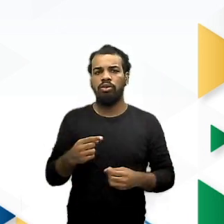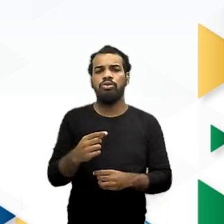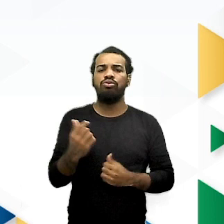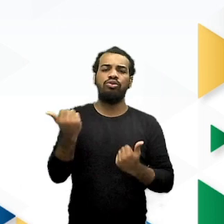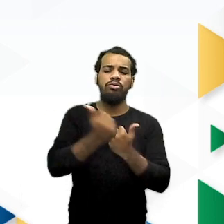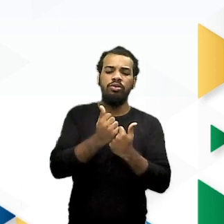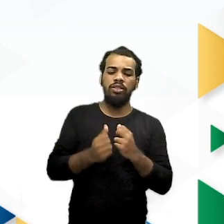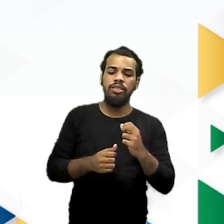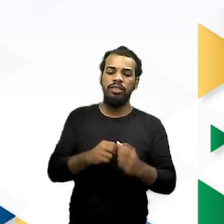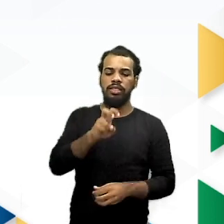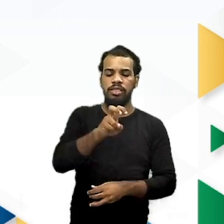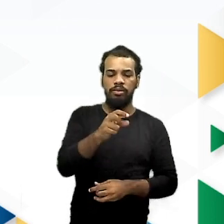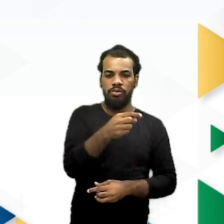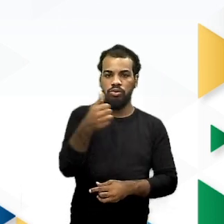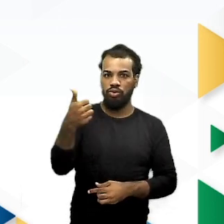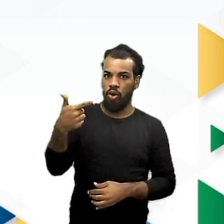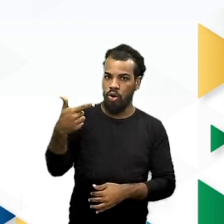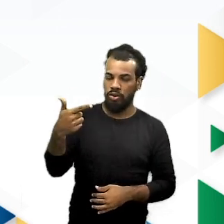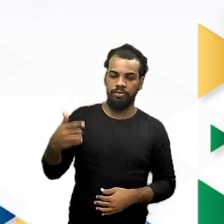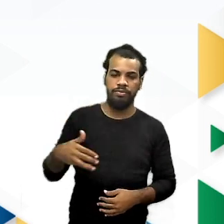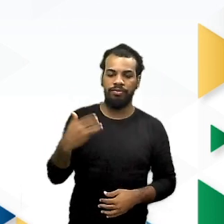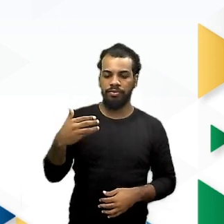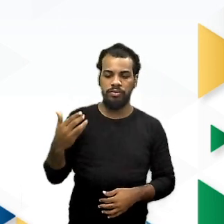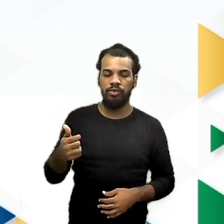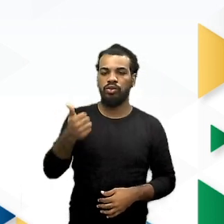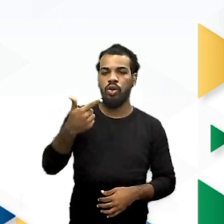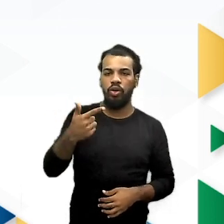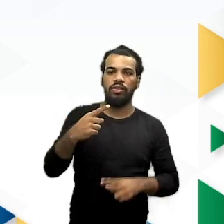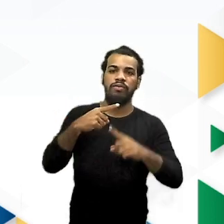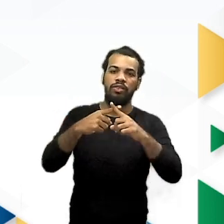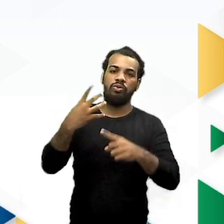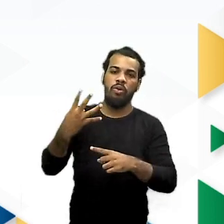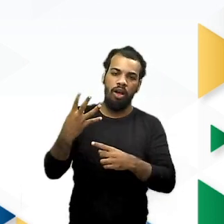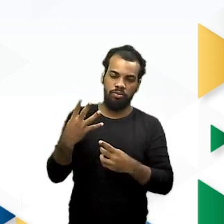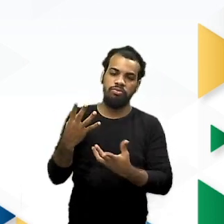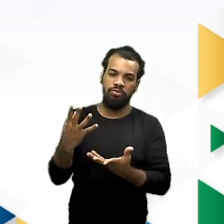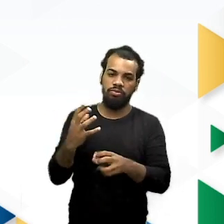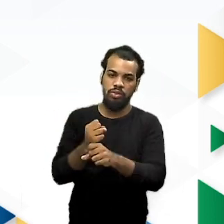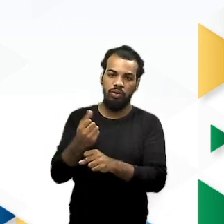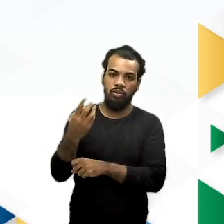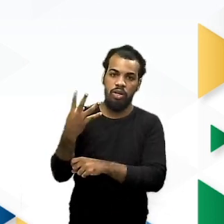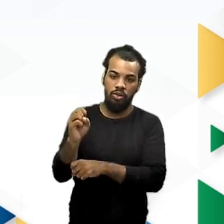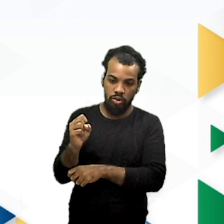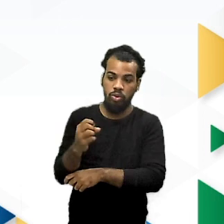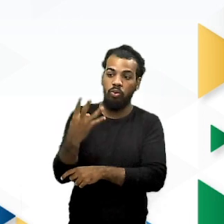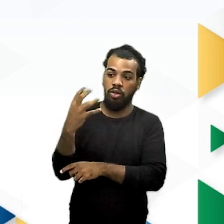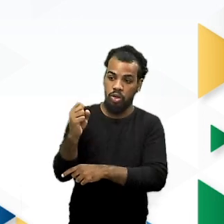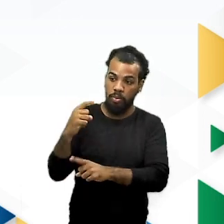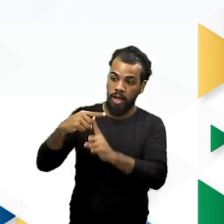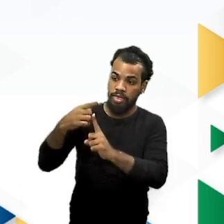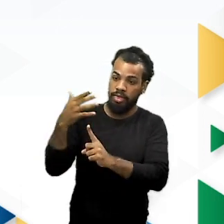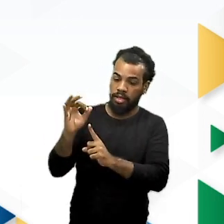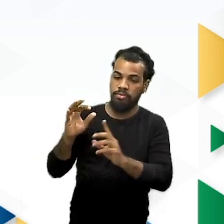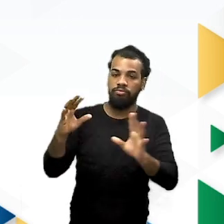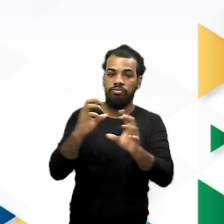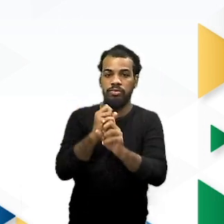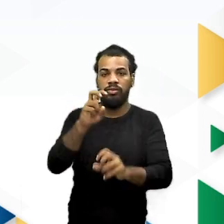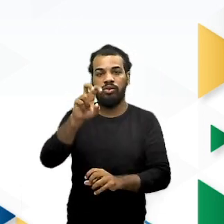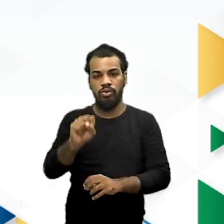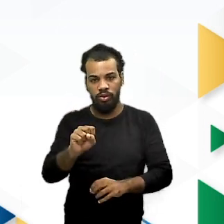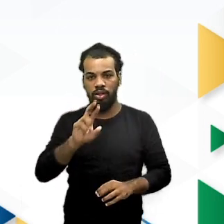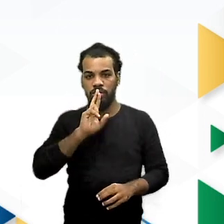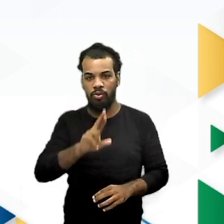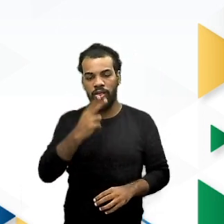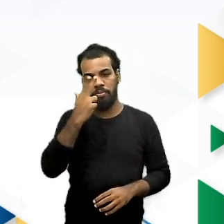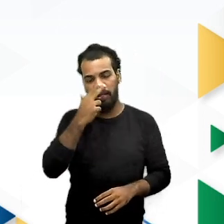4, 12 vezes 4 dá 48, 48 mais 10 daria 58, dá a mesma resposta,